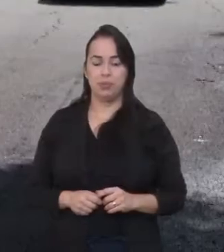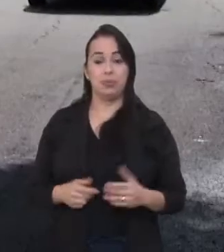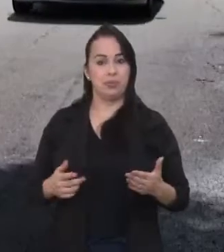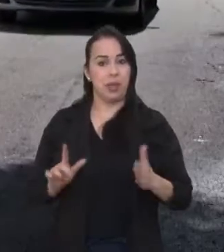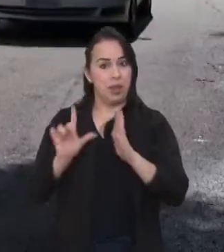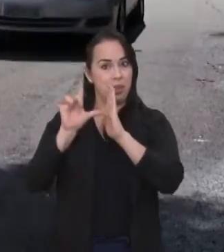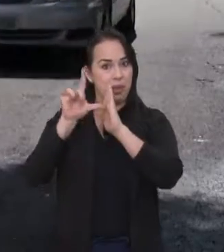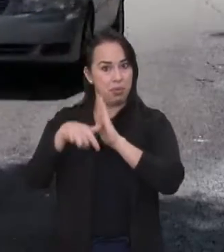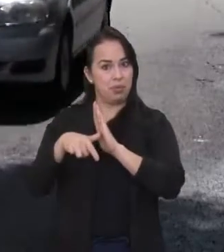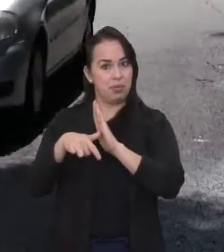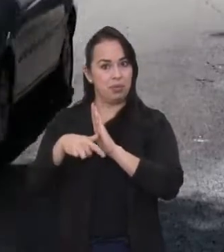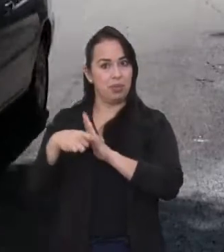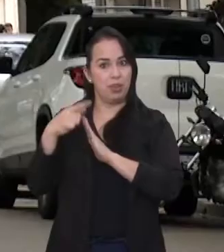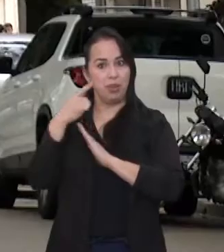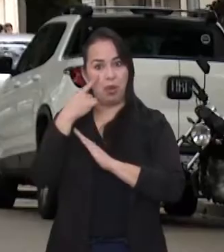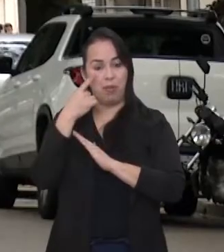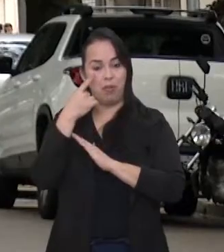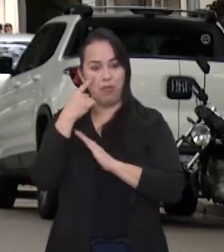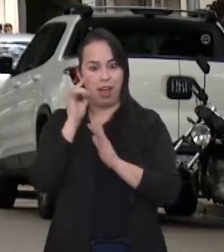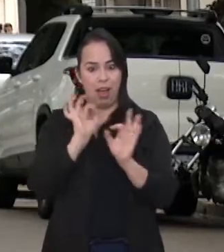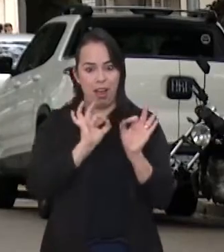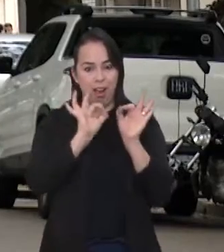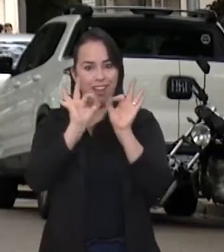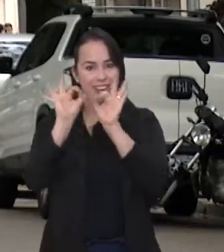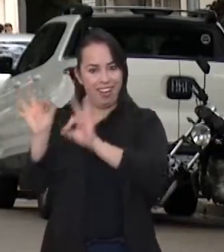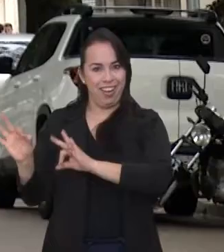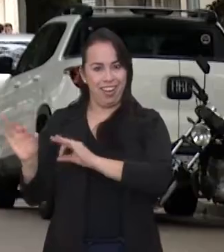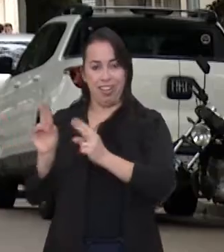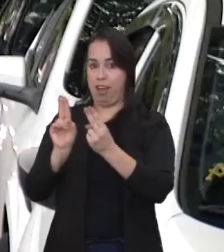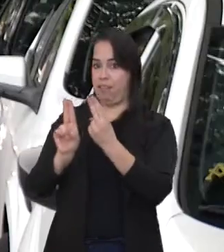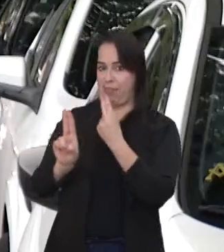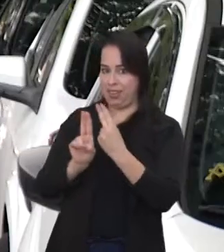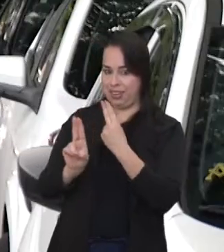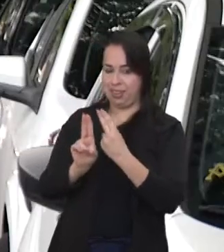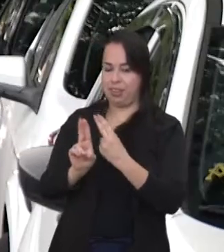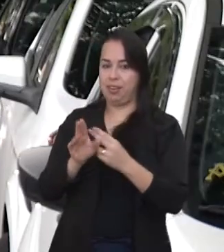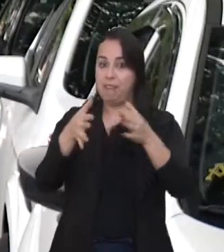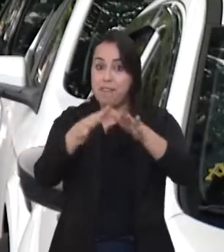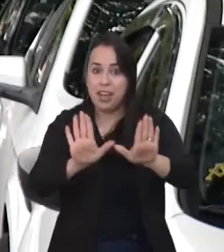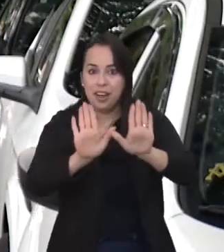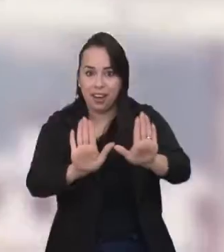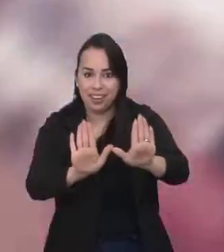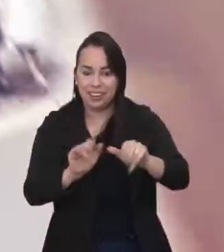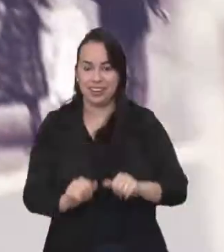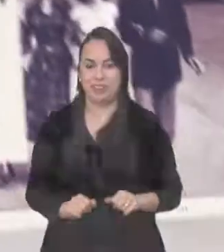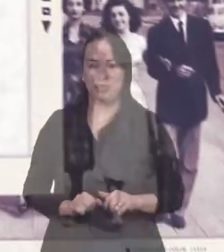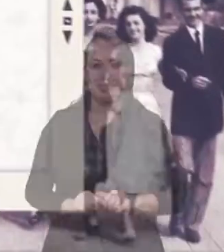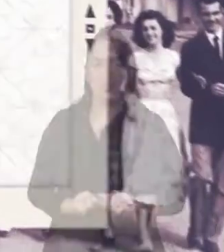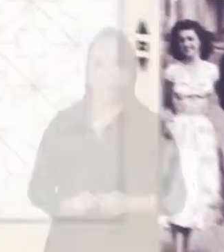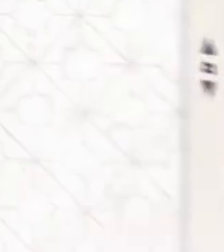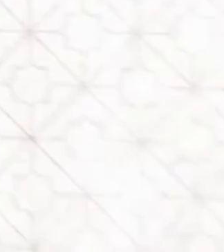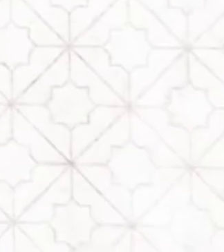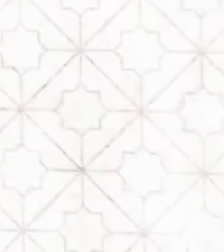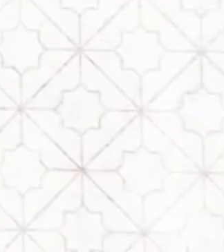Daqui a pouco vamos dar uma volta na movimentada Avenida Anchieta. Não saia daí.